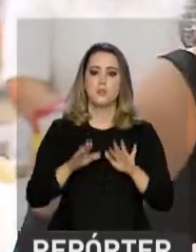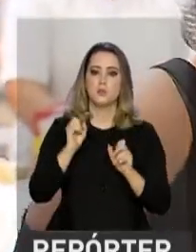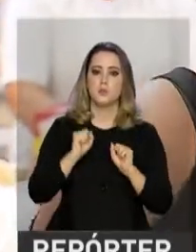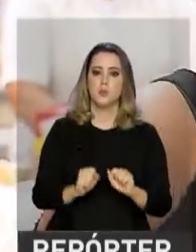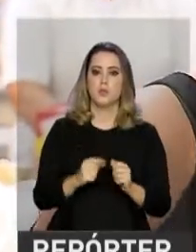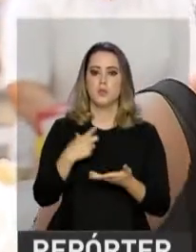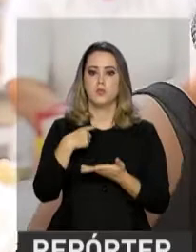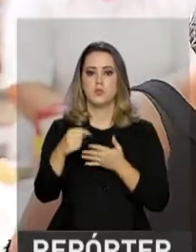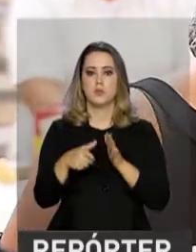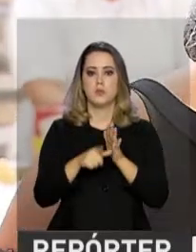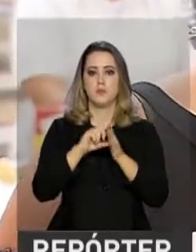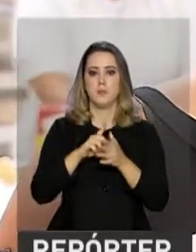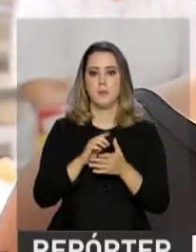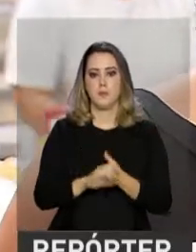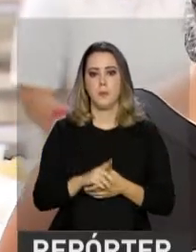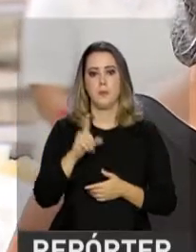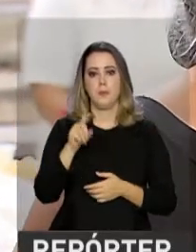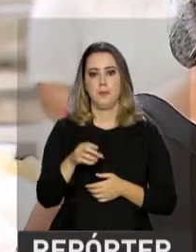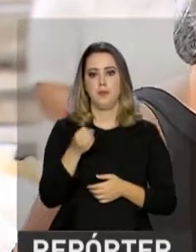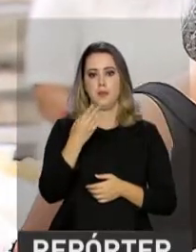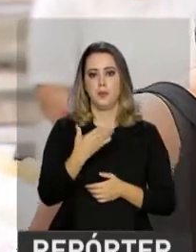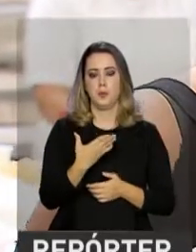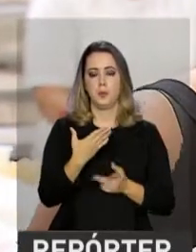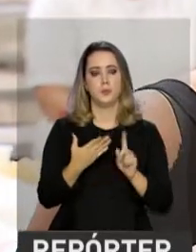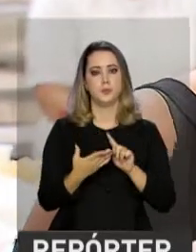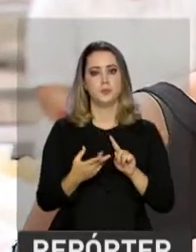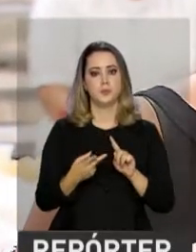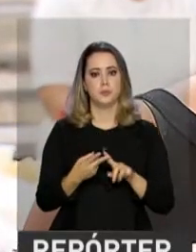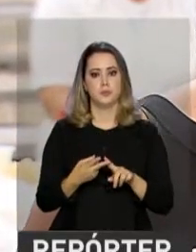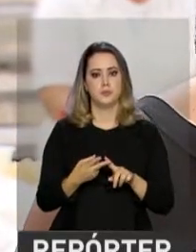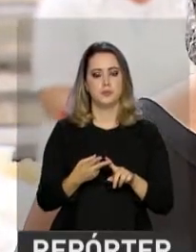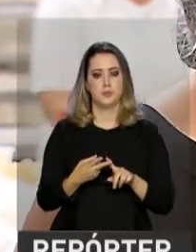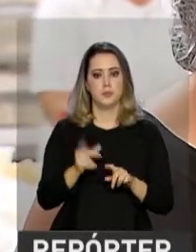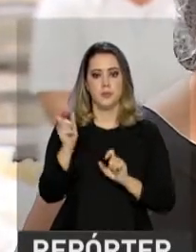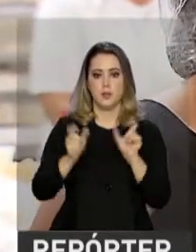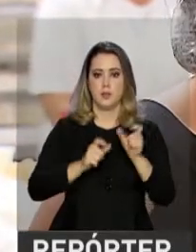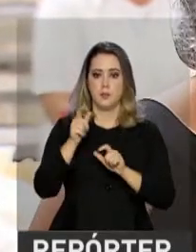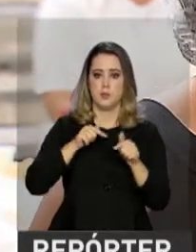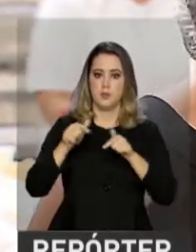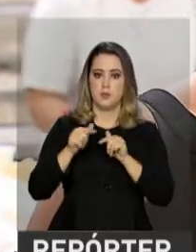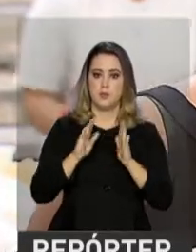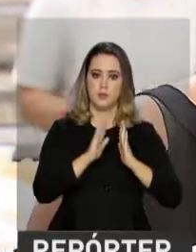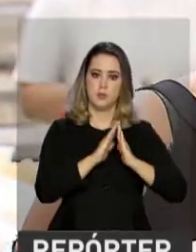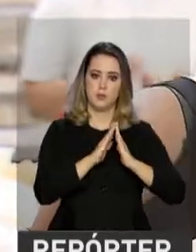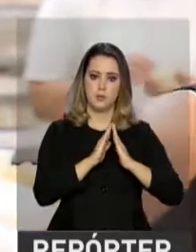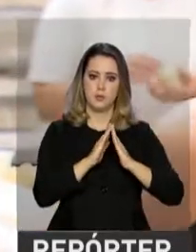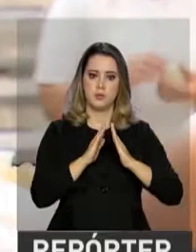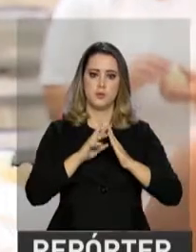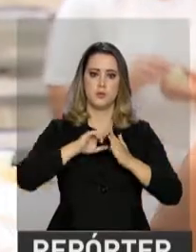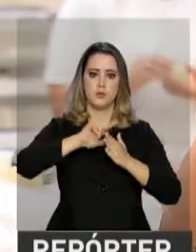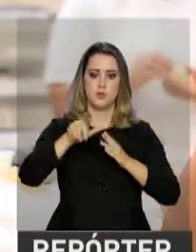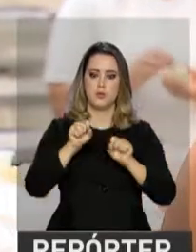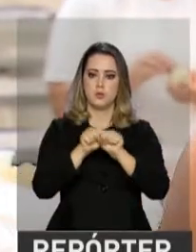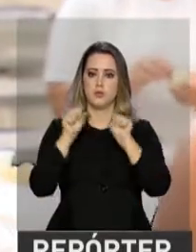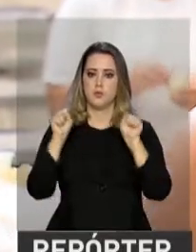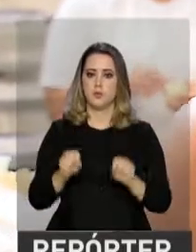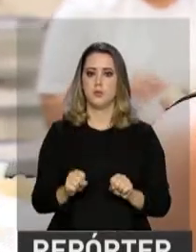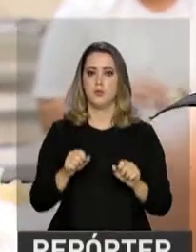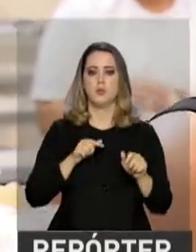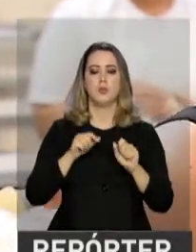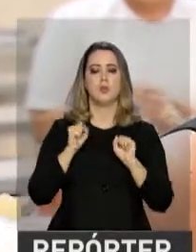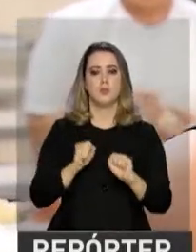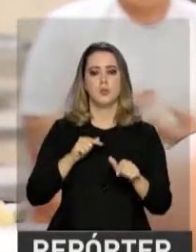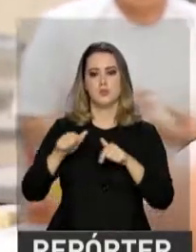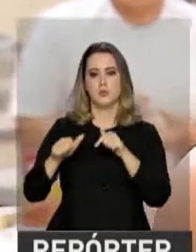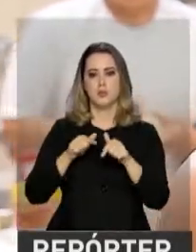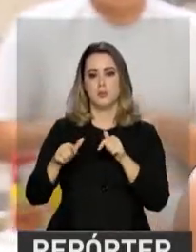coisa pode sair mas sei que é uma vantagem é funcionário trabalhar em casa exige um todo o sistema eu posso trabalhar na minha